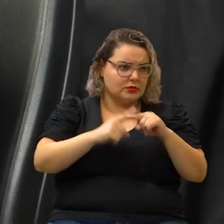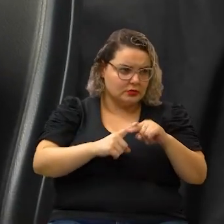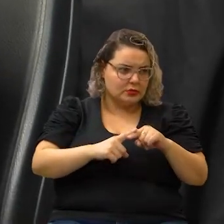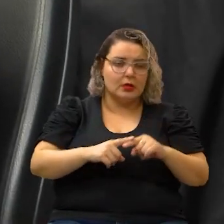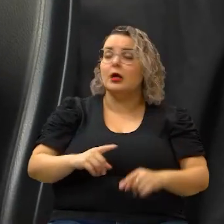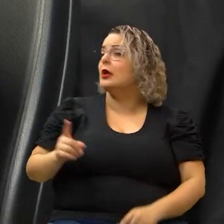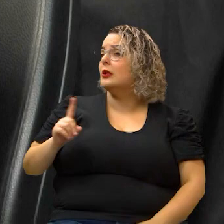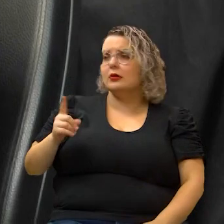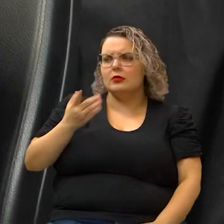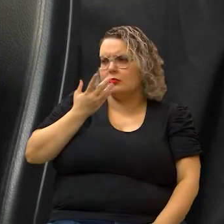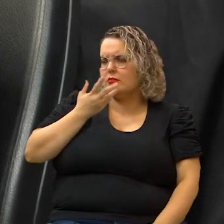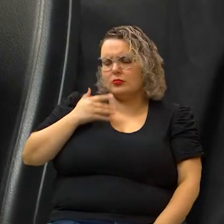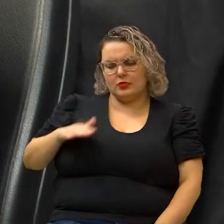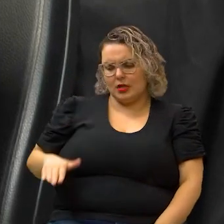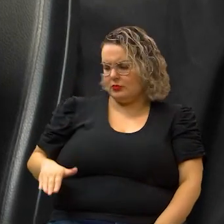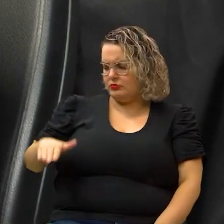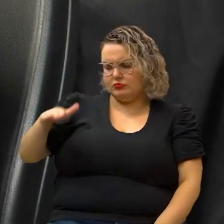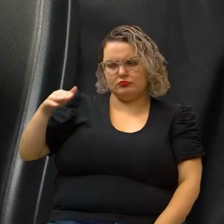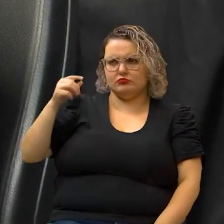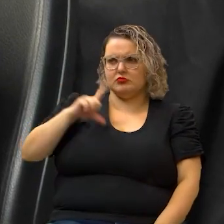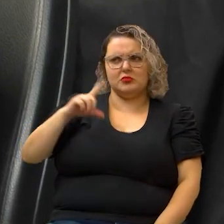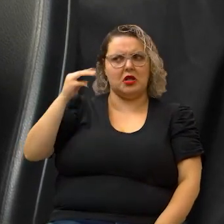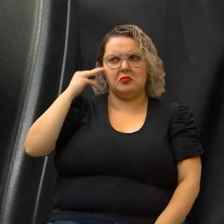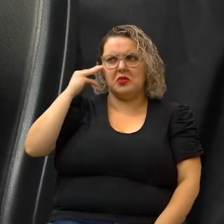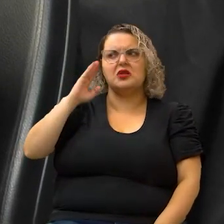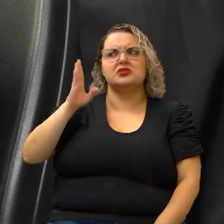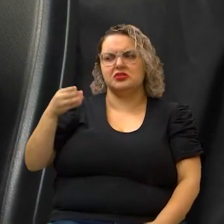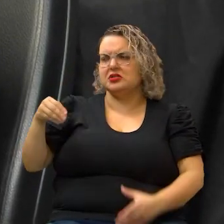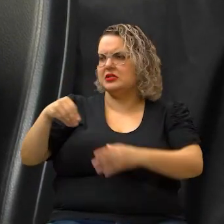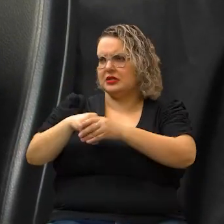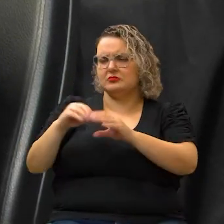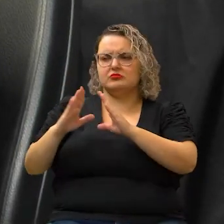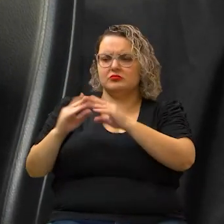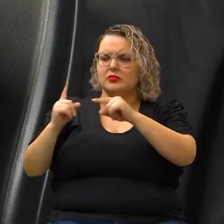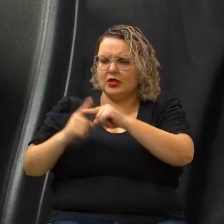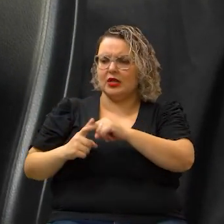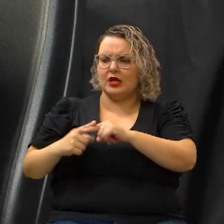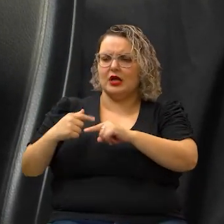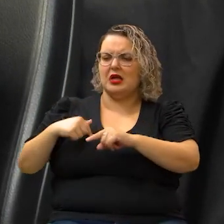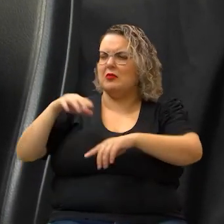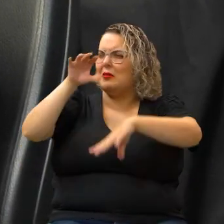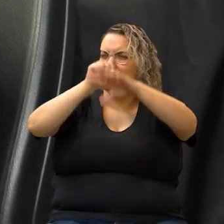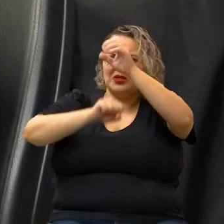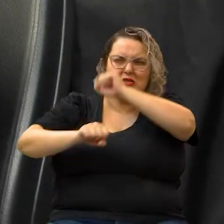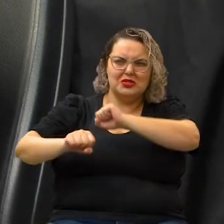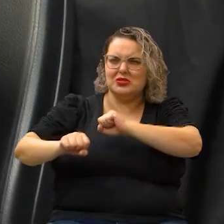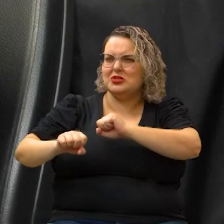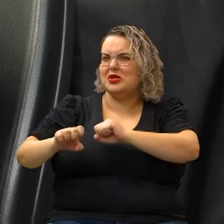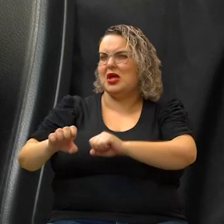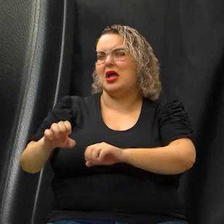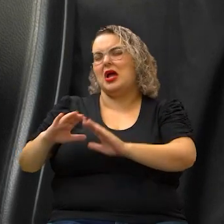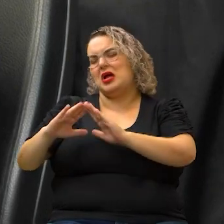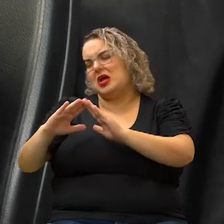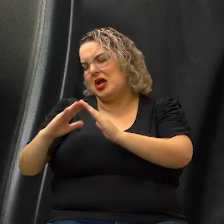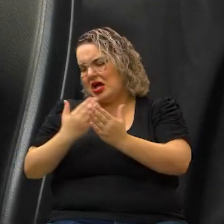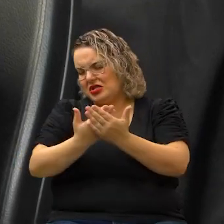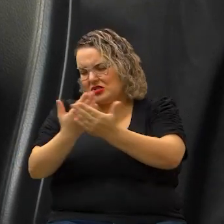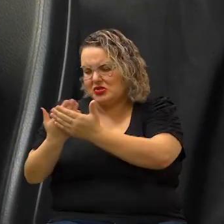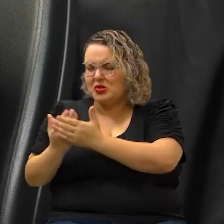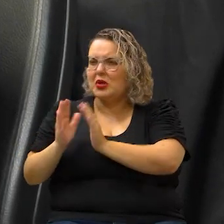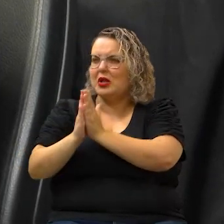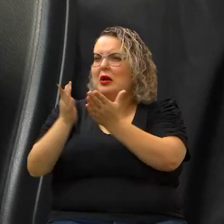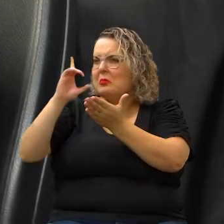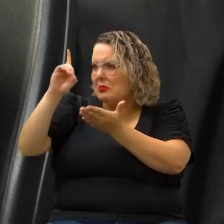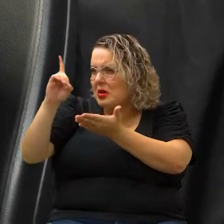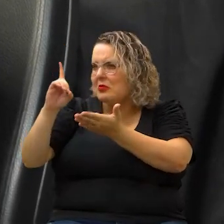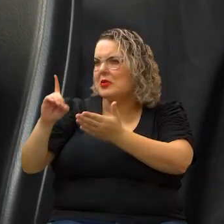desde quando eu tenho memória, já era da igreja. Eu fui criado na escola bíblica dominical, naquelas reuniões de oração,